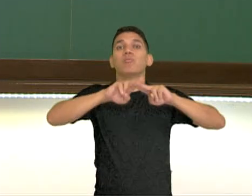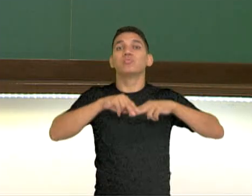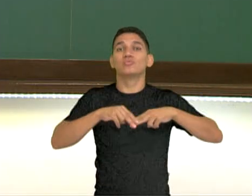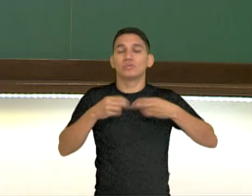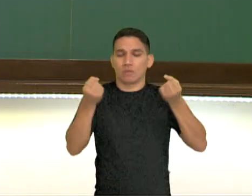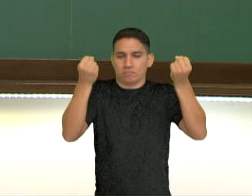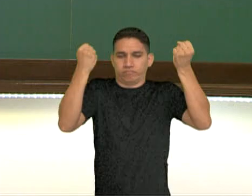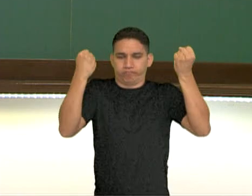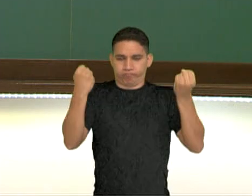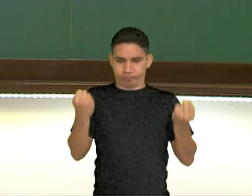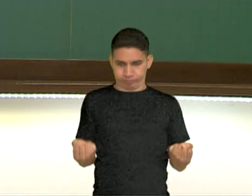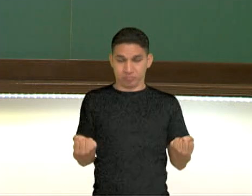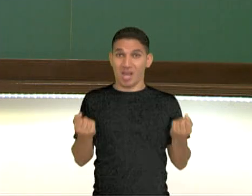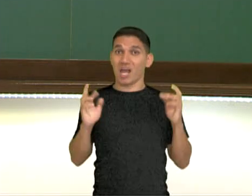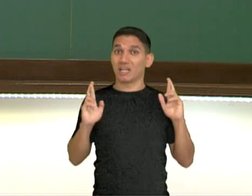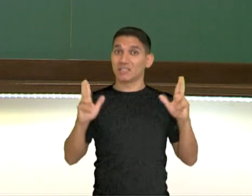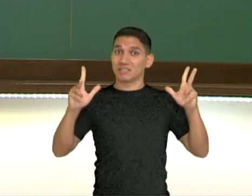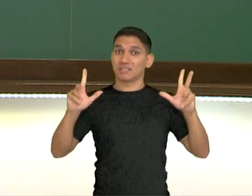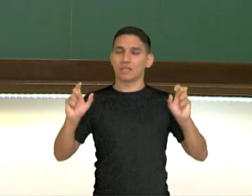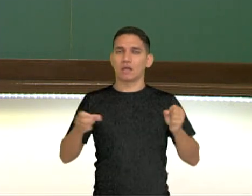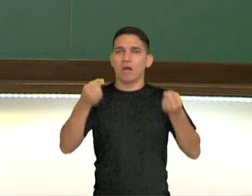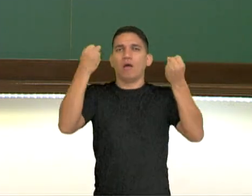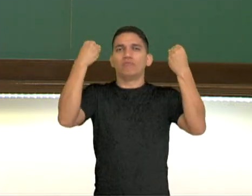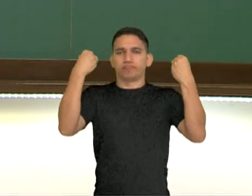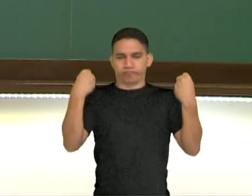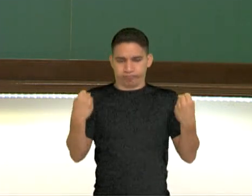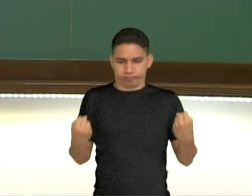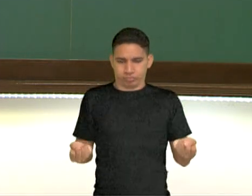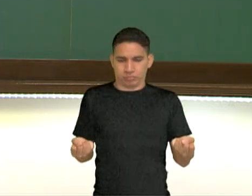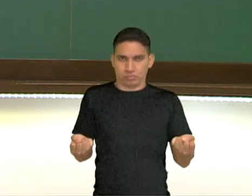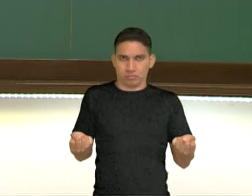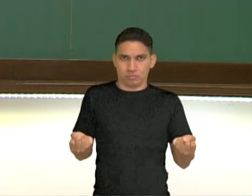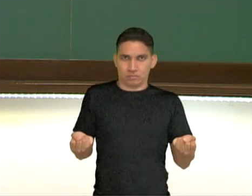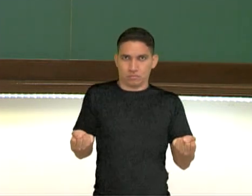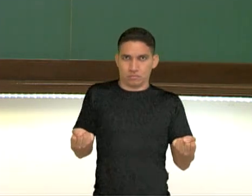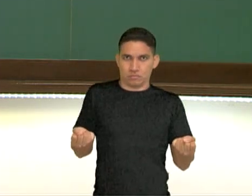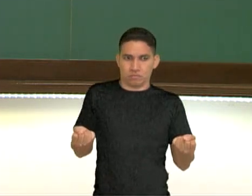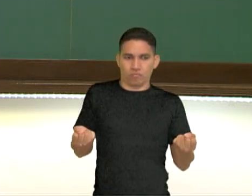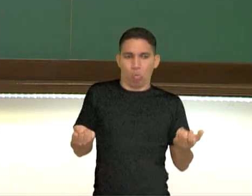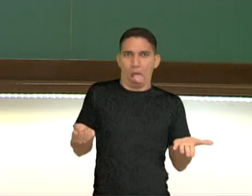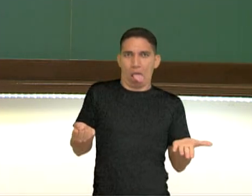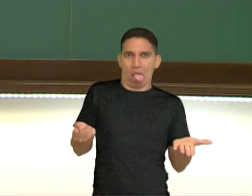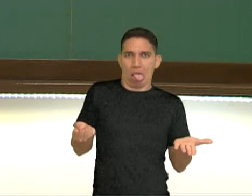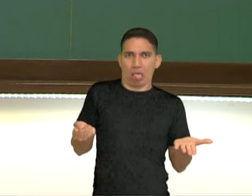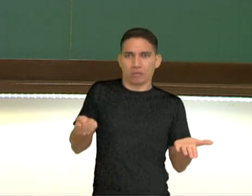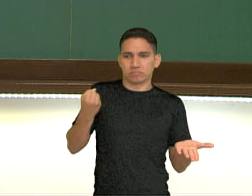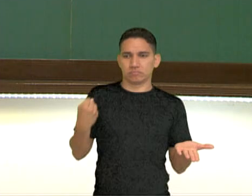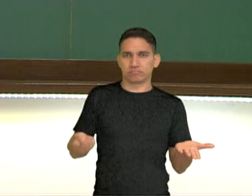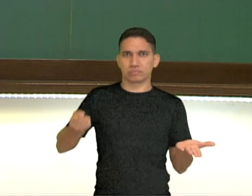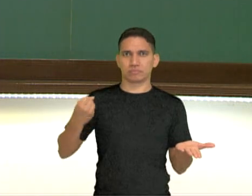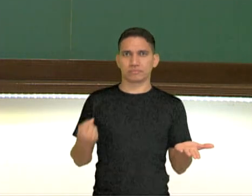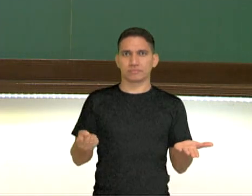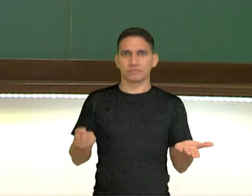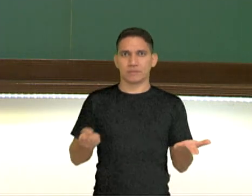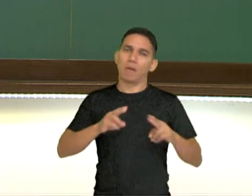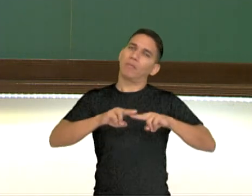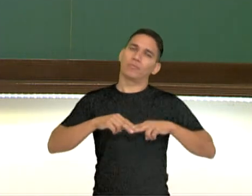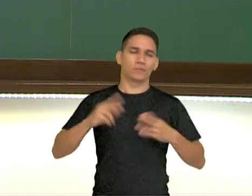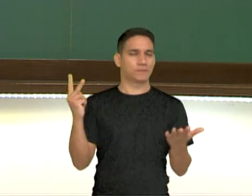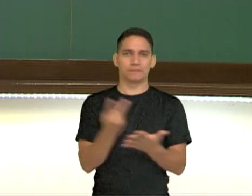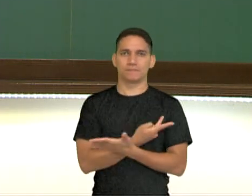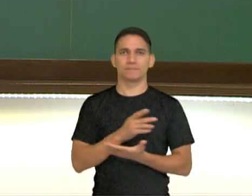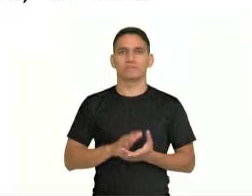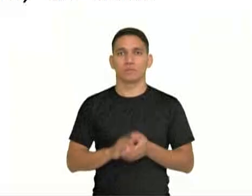das forças ali, elas sim serão diferentes, certo? Então, questão falsa. Então,